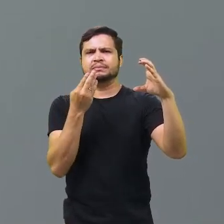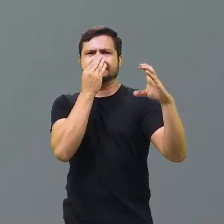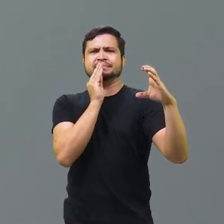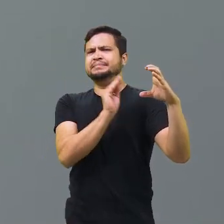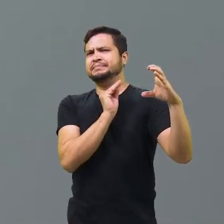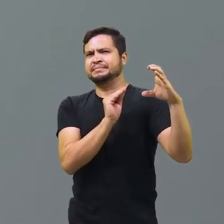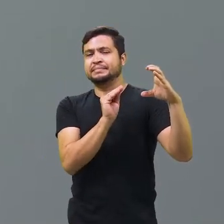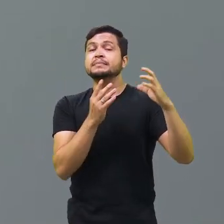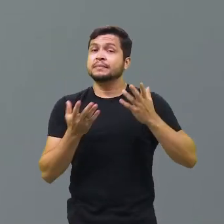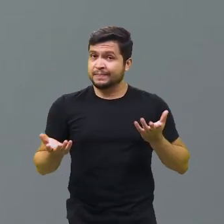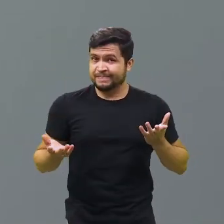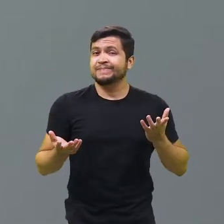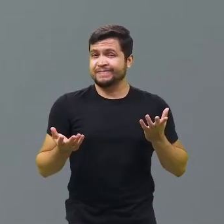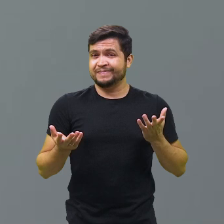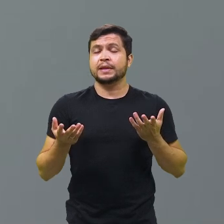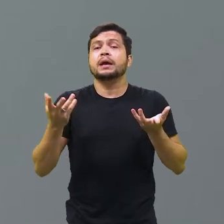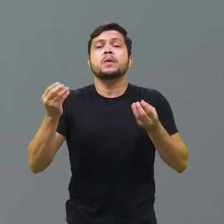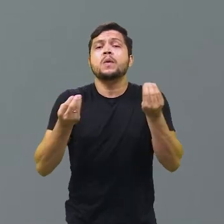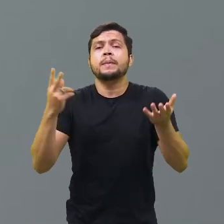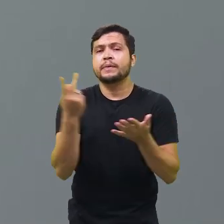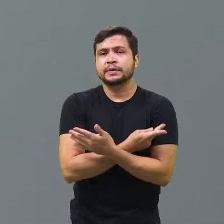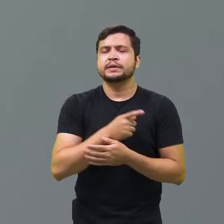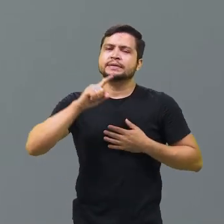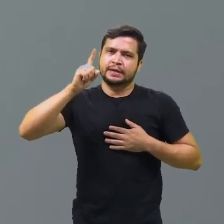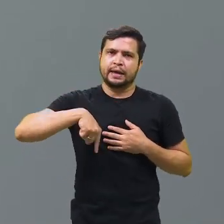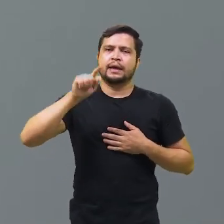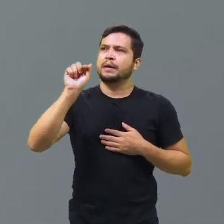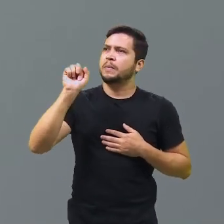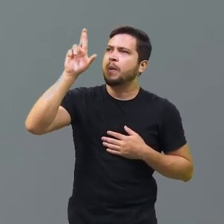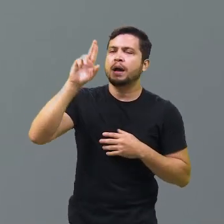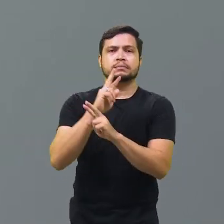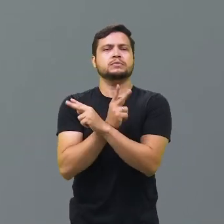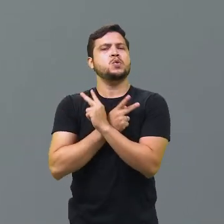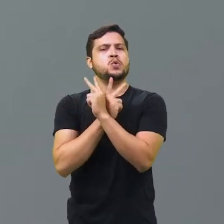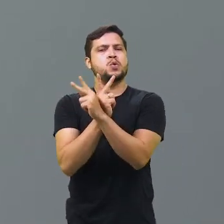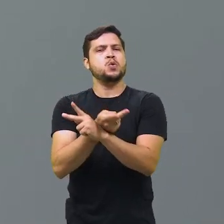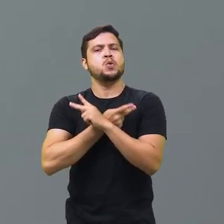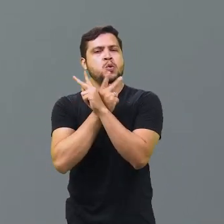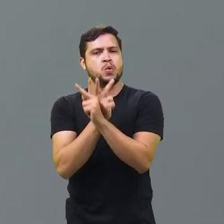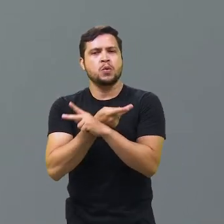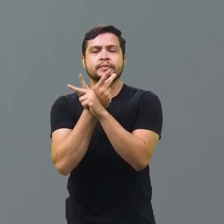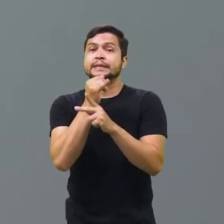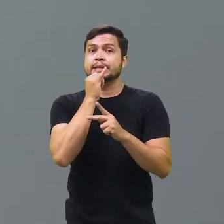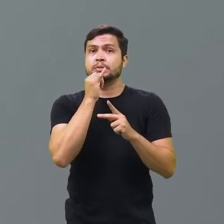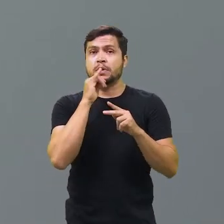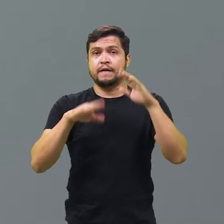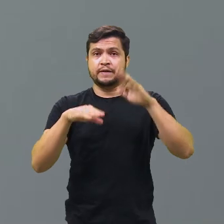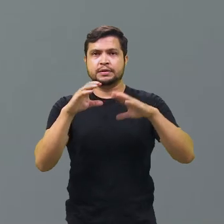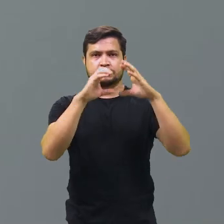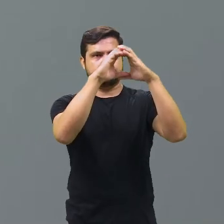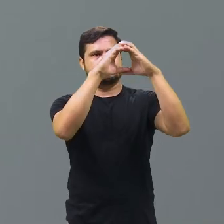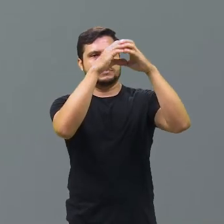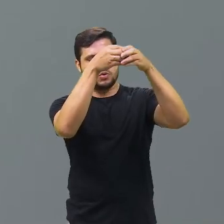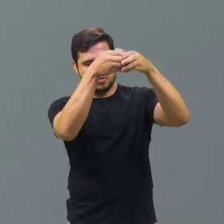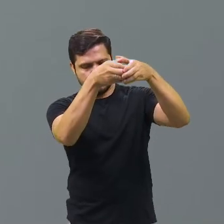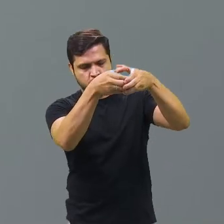grão de pólen de uma planta para outra vai se dar mediante o transporte aéreo, pelo vento, né? Às vezes esse estróbilo ele cai